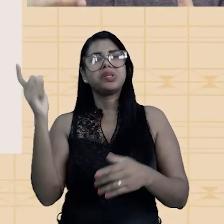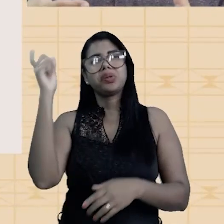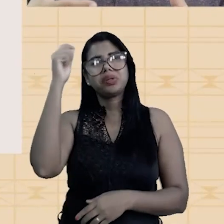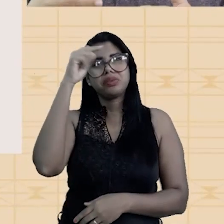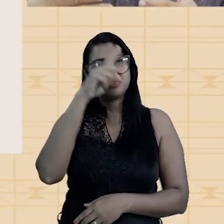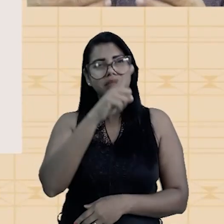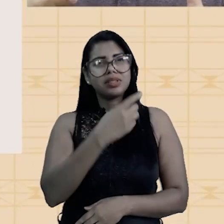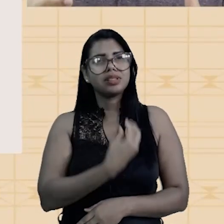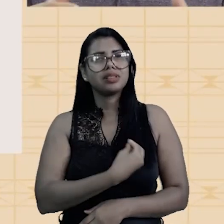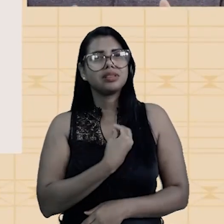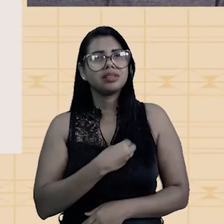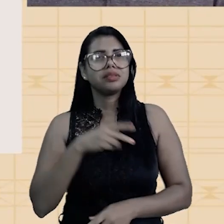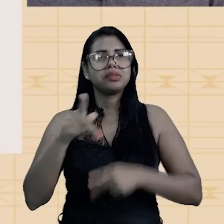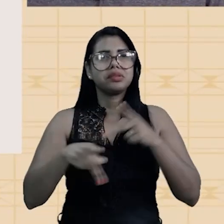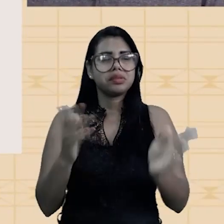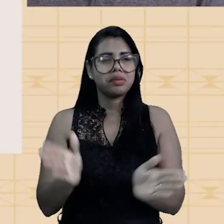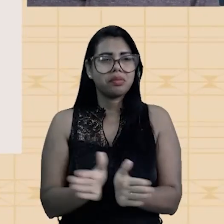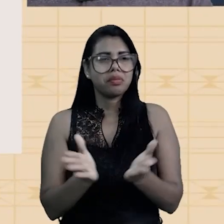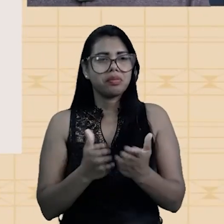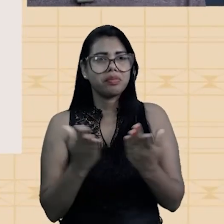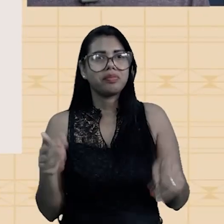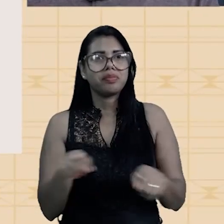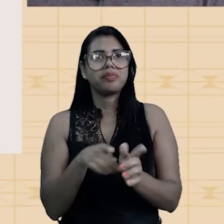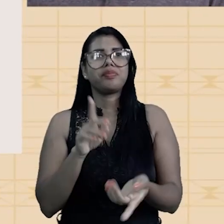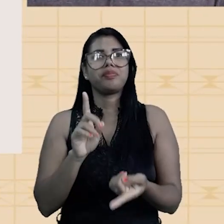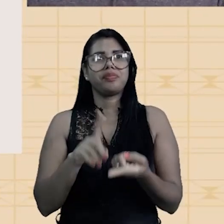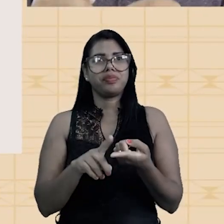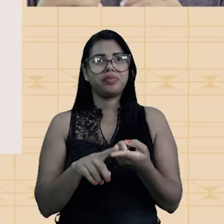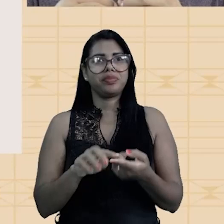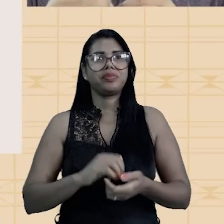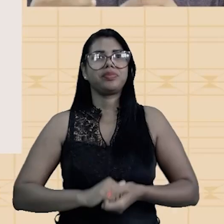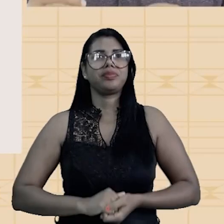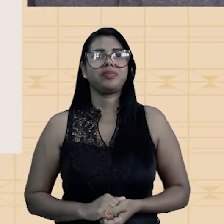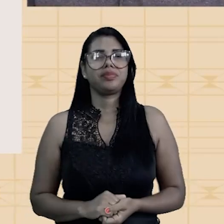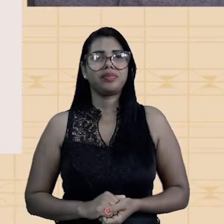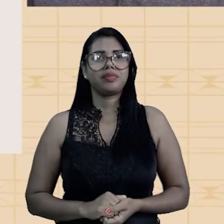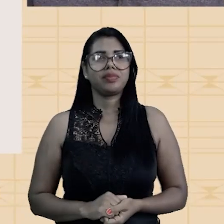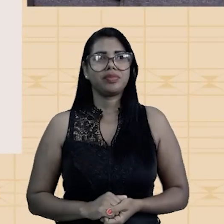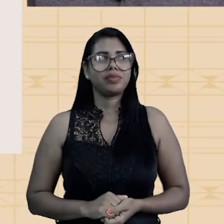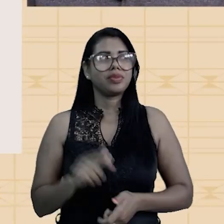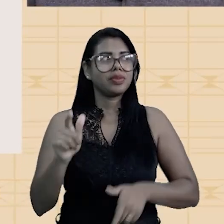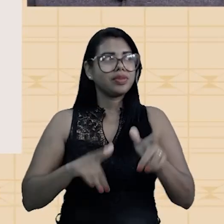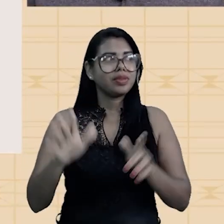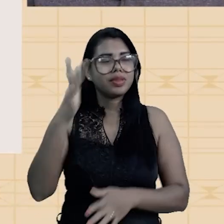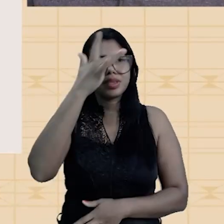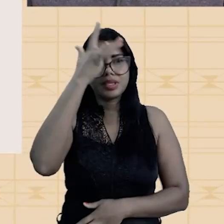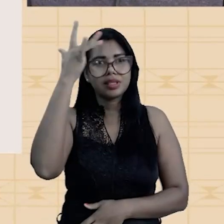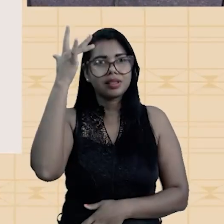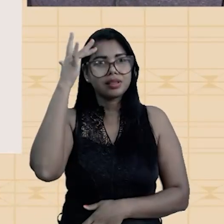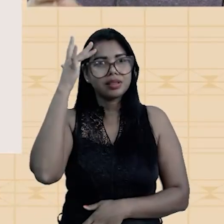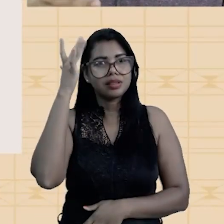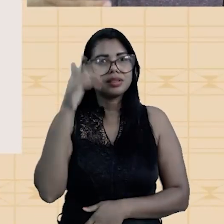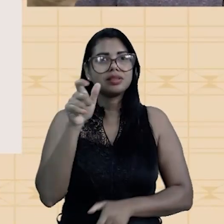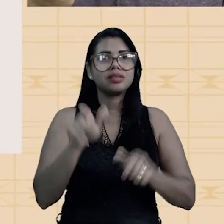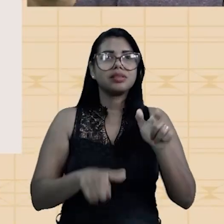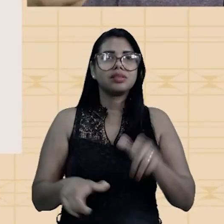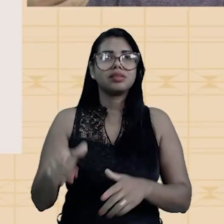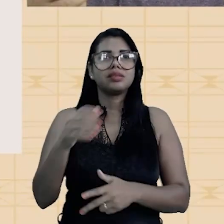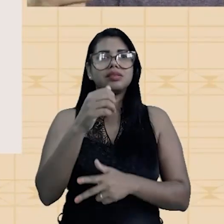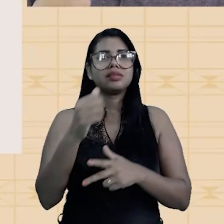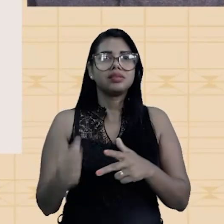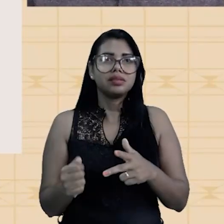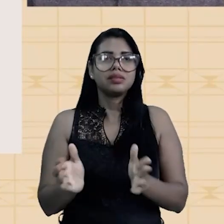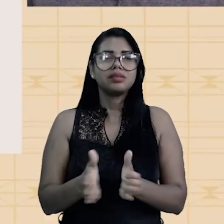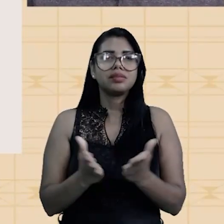mostra que o principal obstáculo aí, né, que impede as pessoas de obterem lá o registro civil, né, é exatamente a